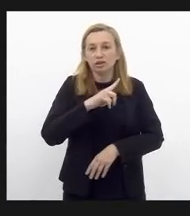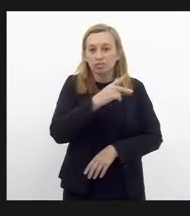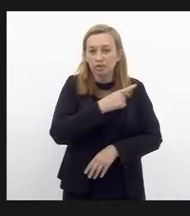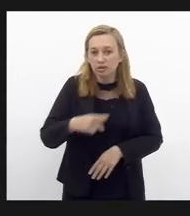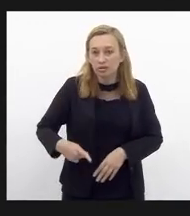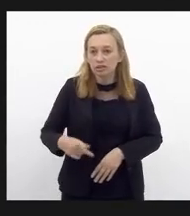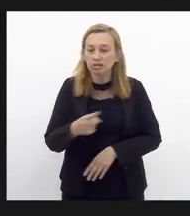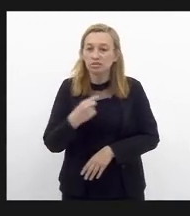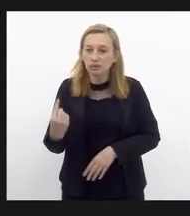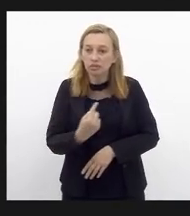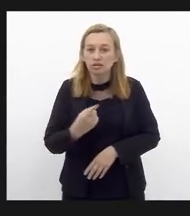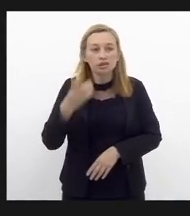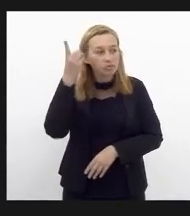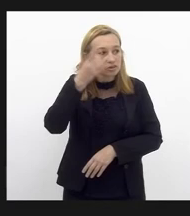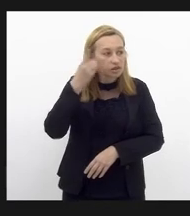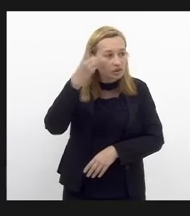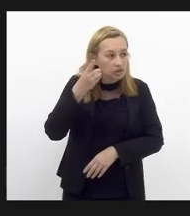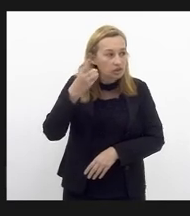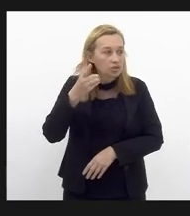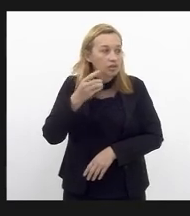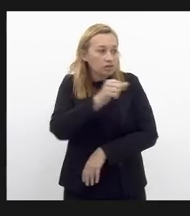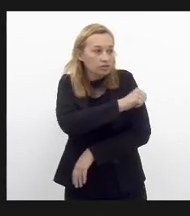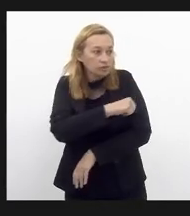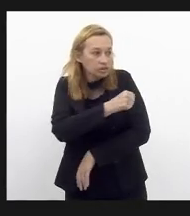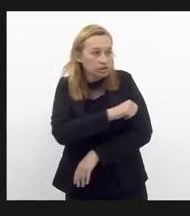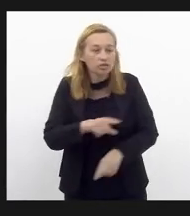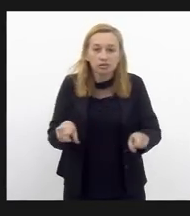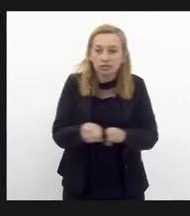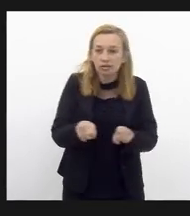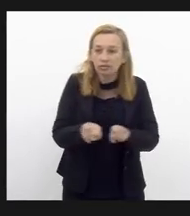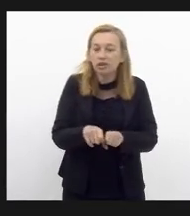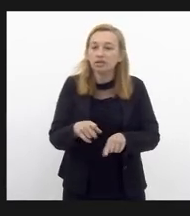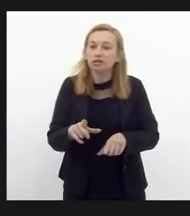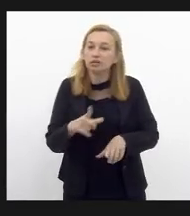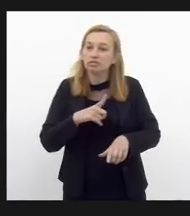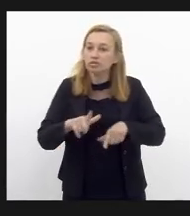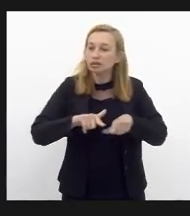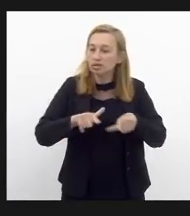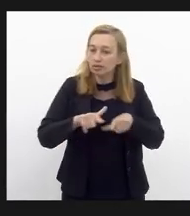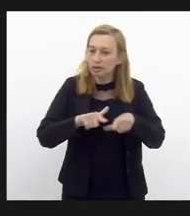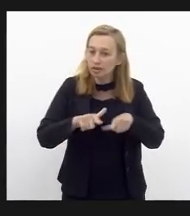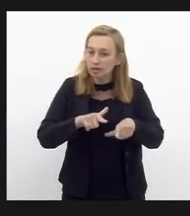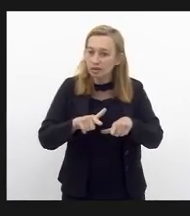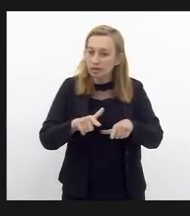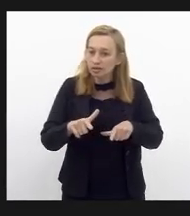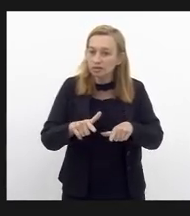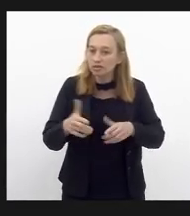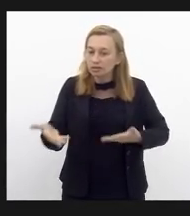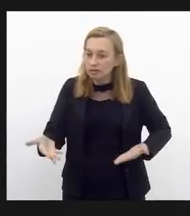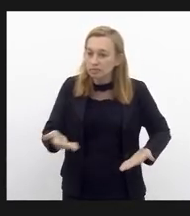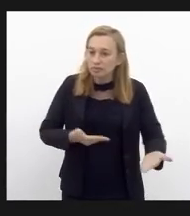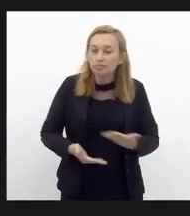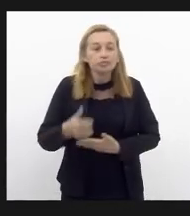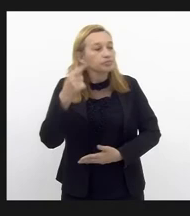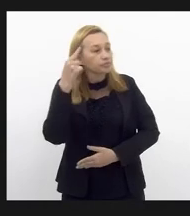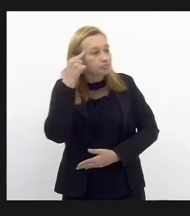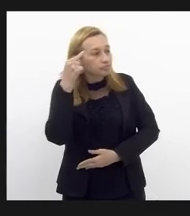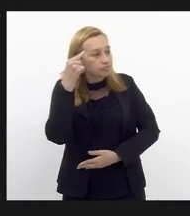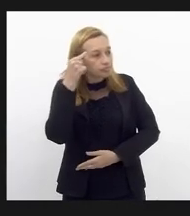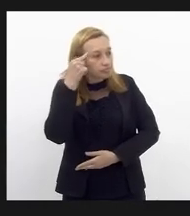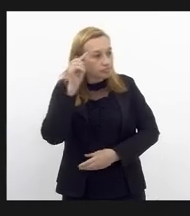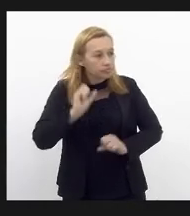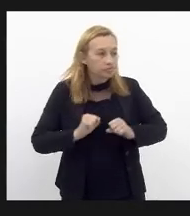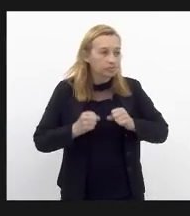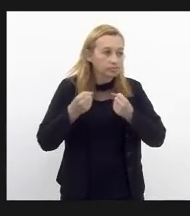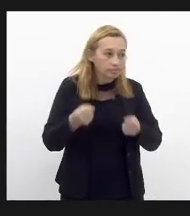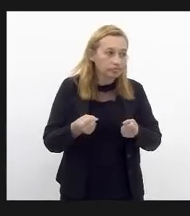a nossa querida deputada enfermeira Regiane, mas nós temos trabalhado de forma suprapartidária, pensando e